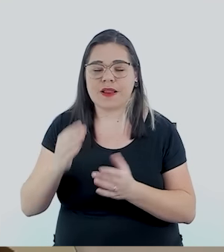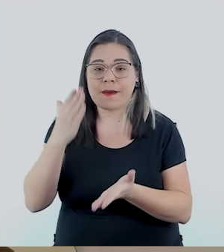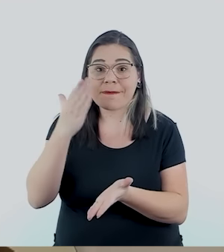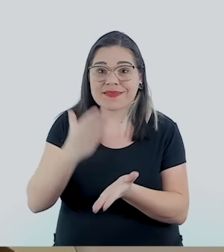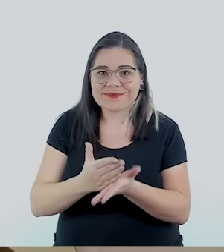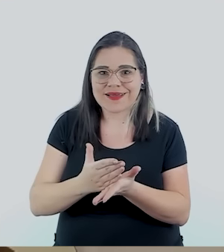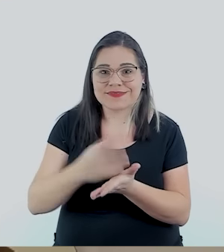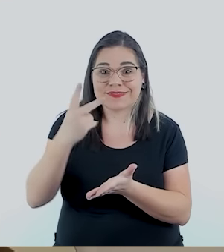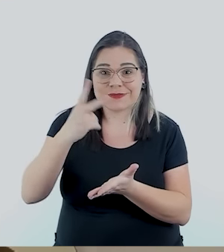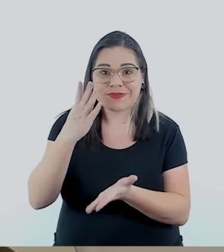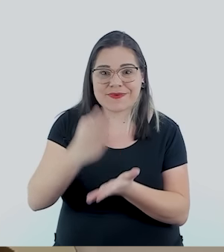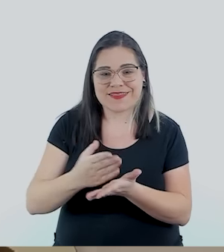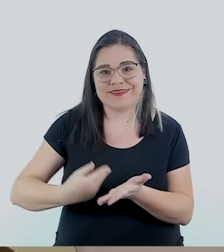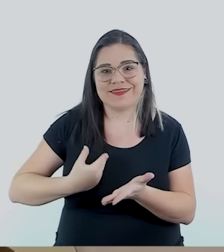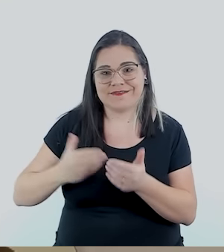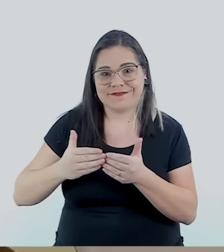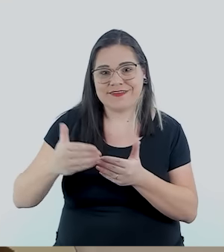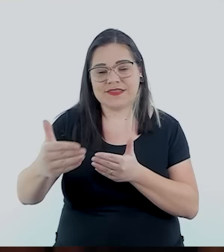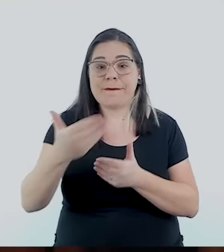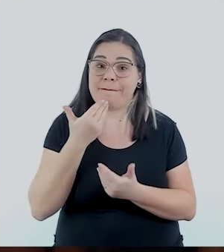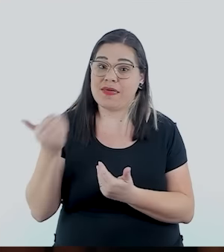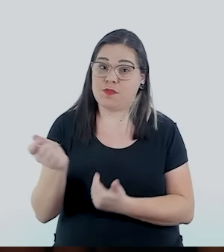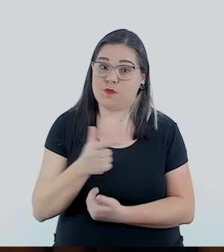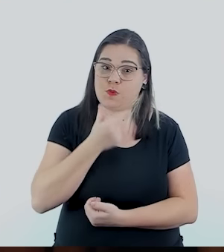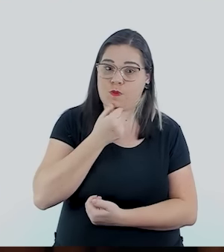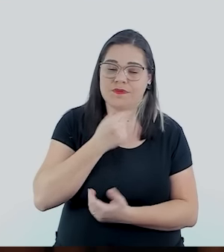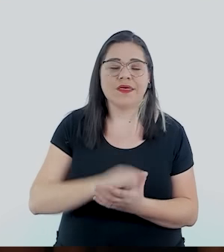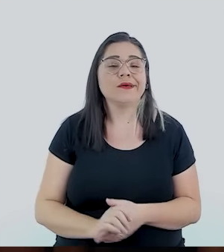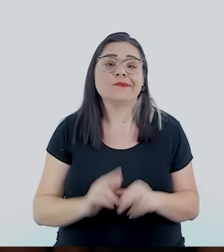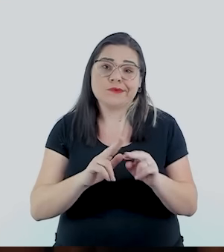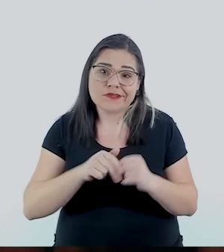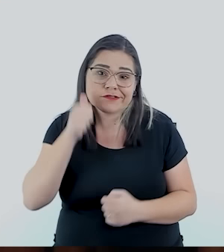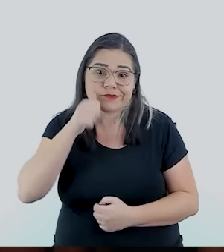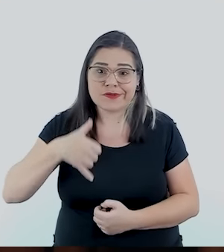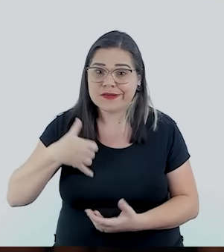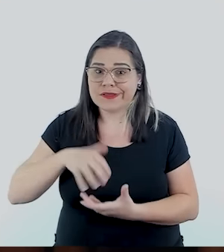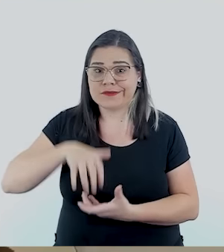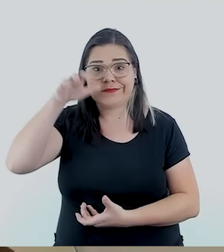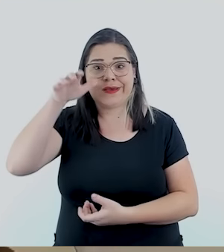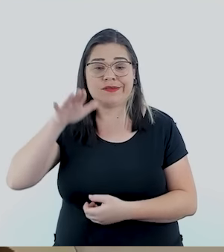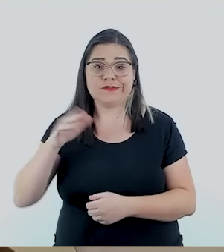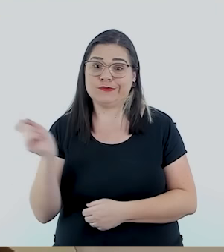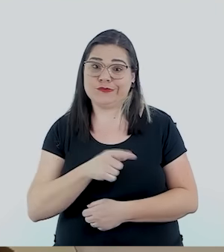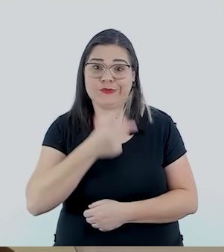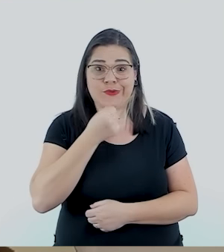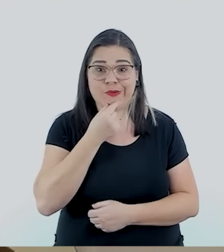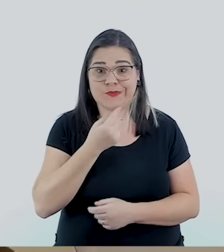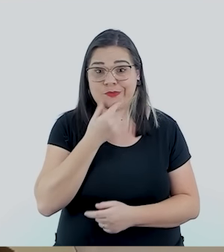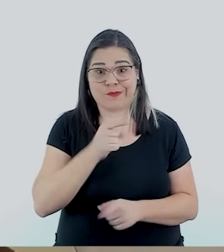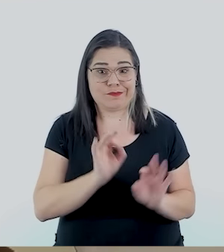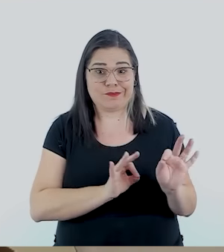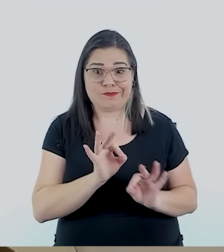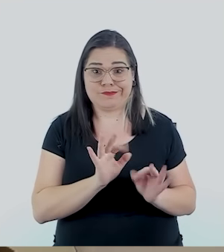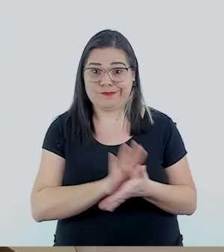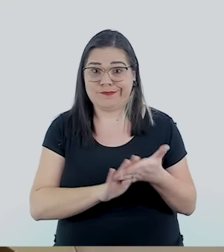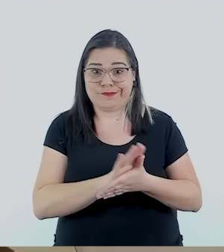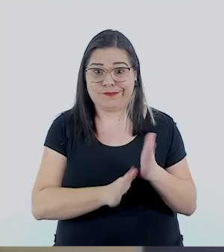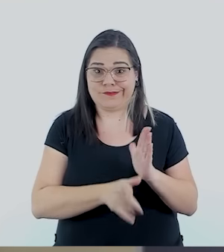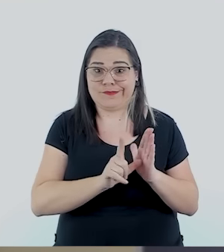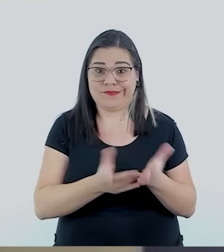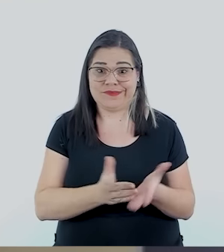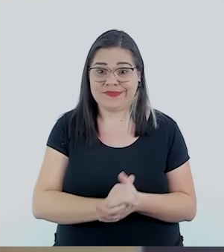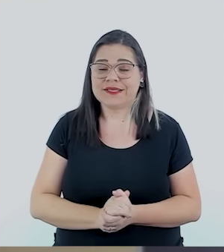de uma maneira muito mais ativa do que os homens não à toa que as mulheres vivem muito mais que os homens né e as mulheres vivem mais que os homens né